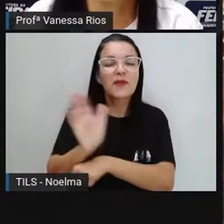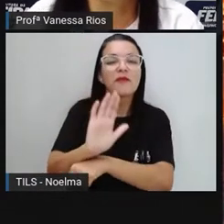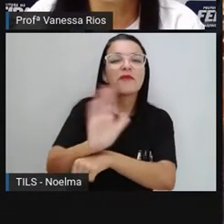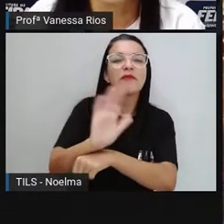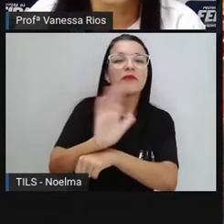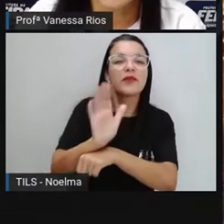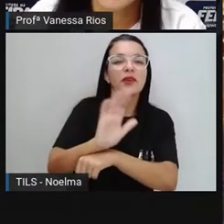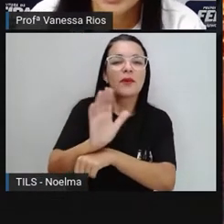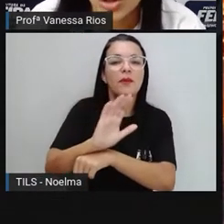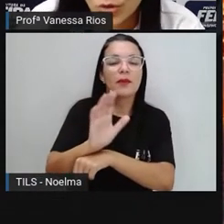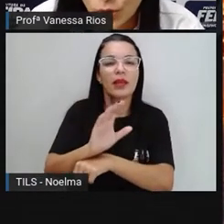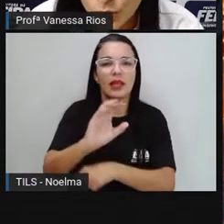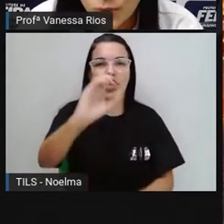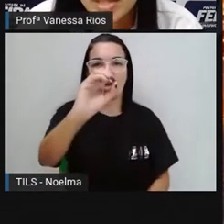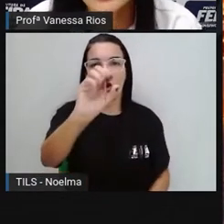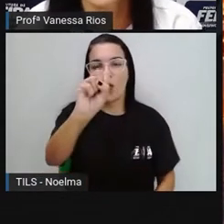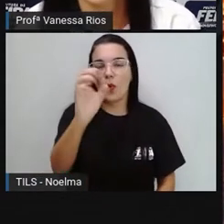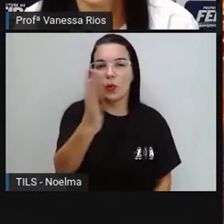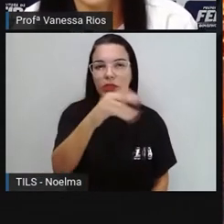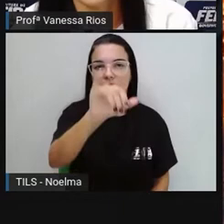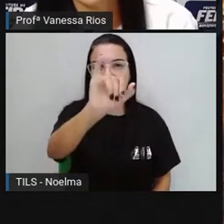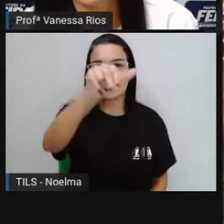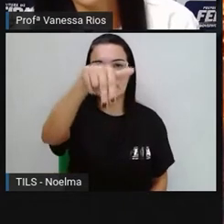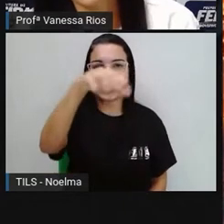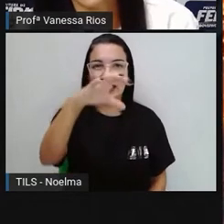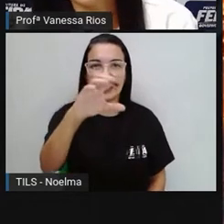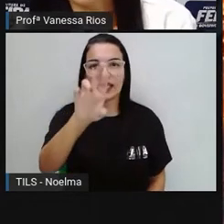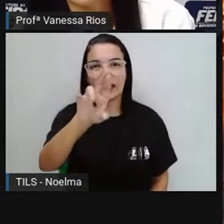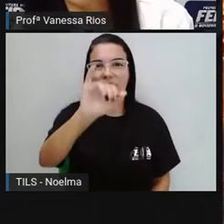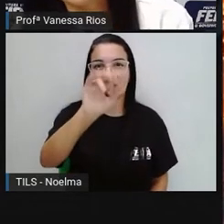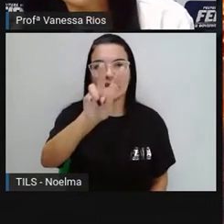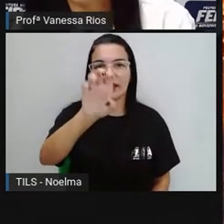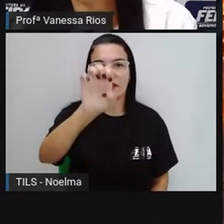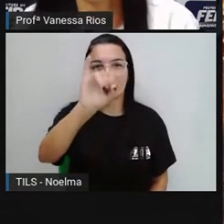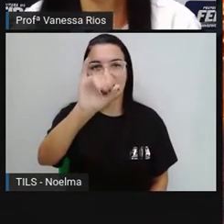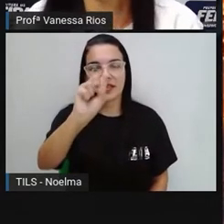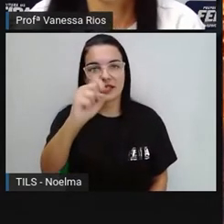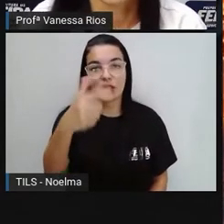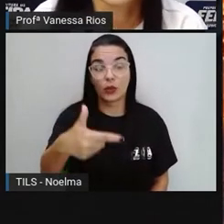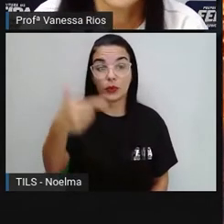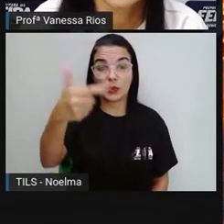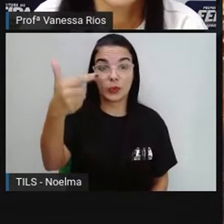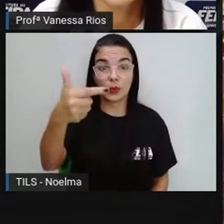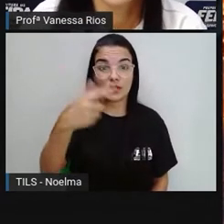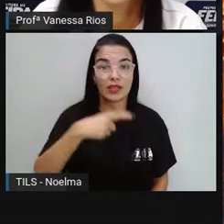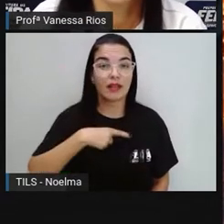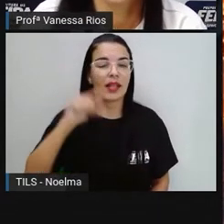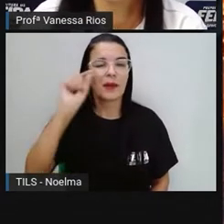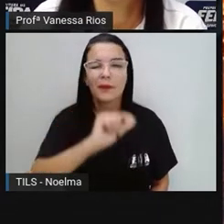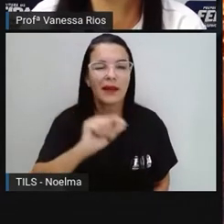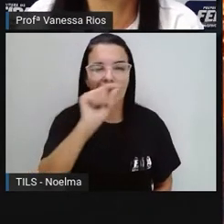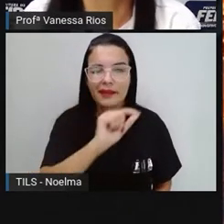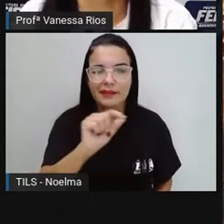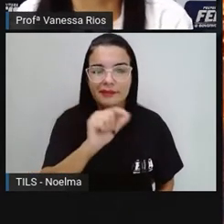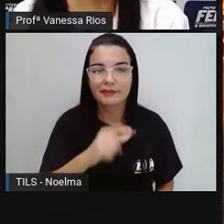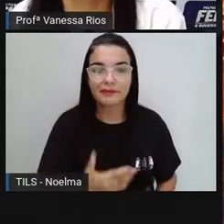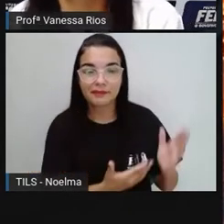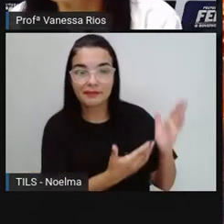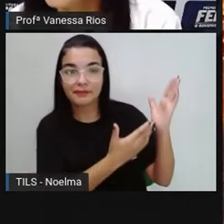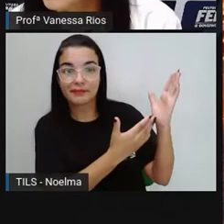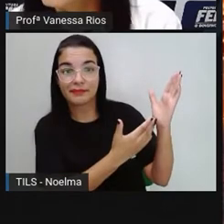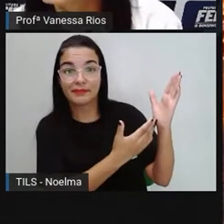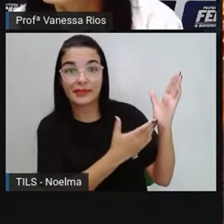Os Incríveis 2. E aí a gente já observa aí dentro dessa imagem aquilo que a gente pode emitir como